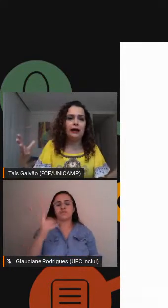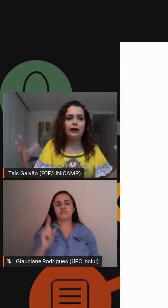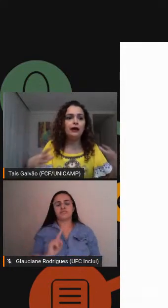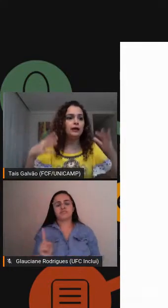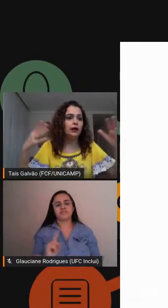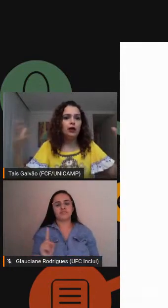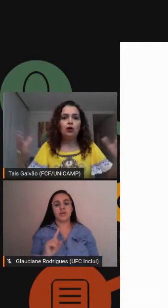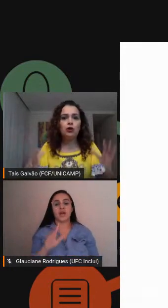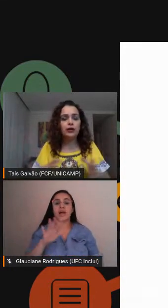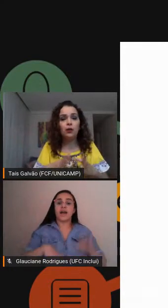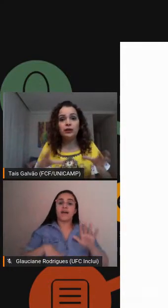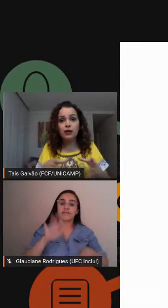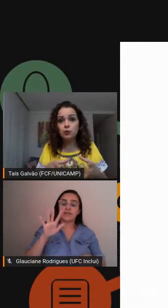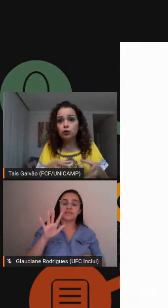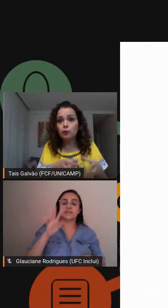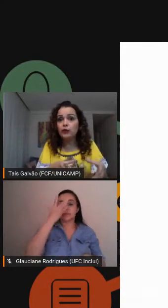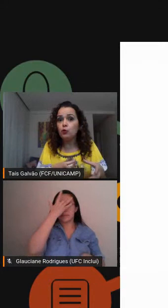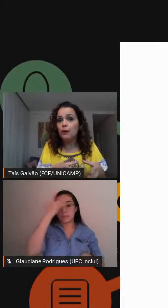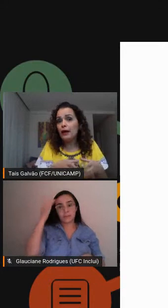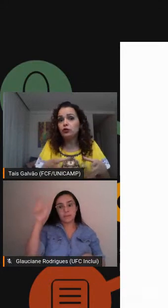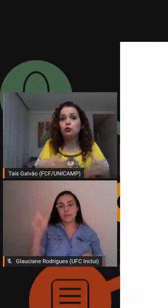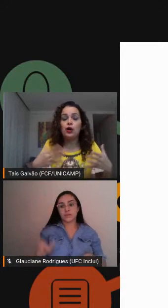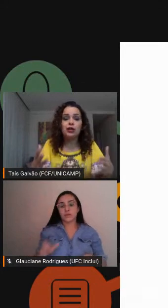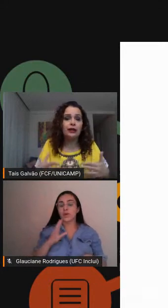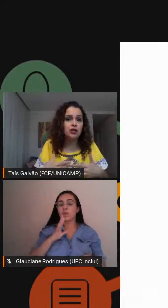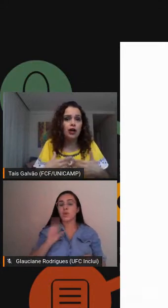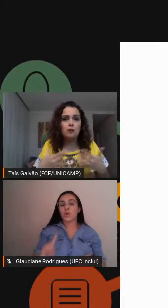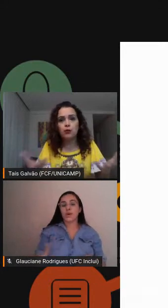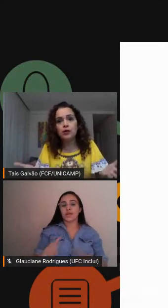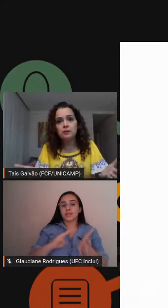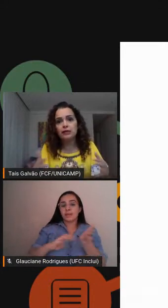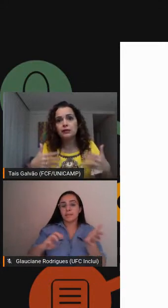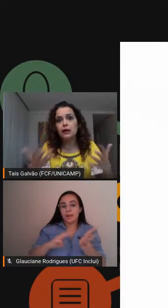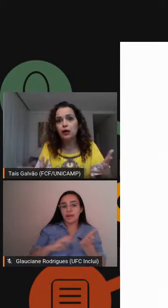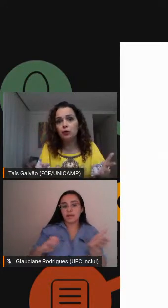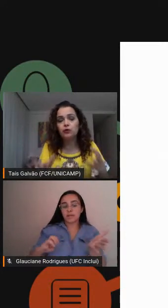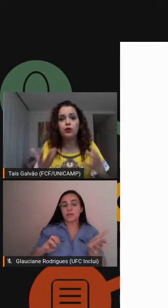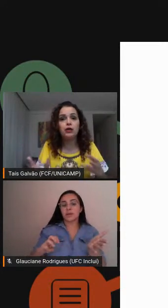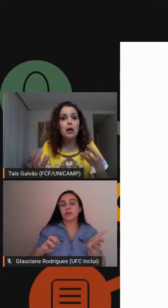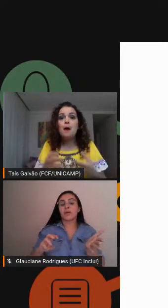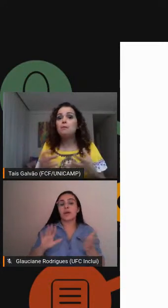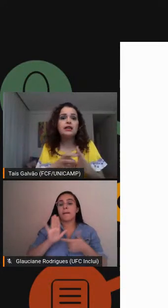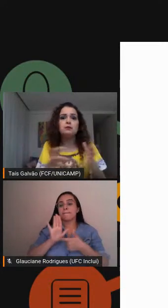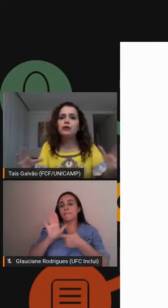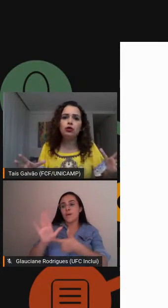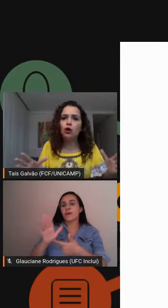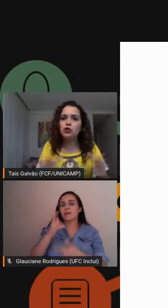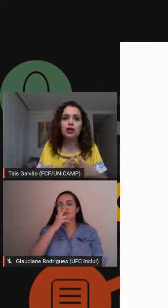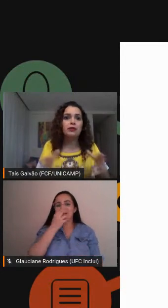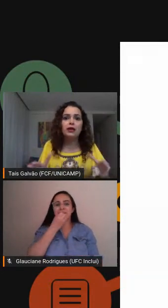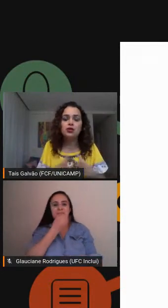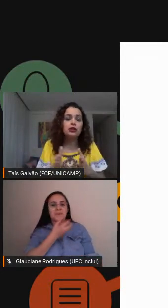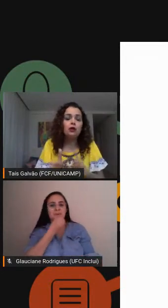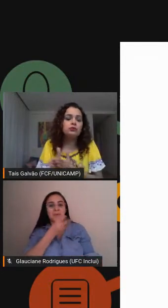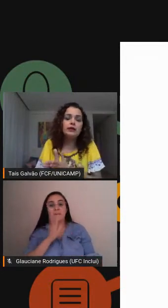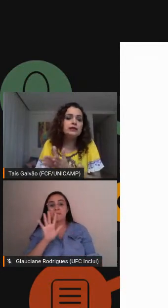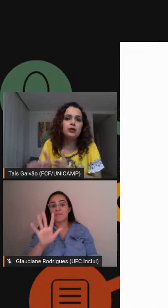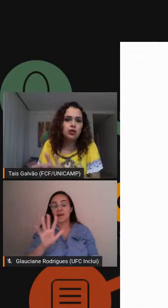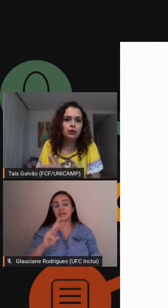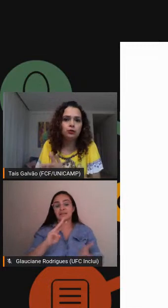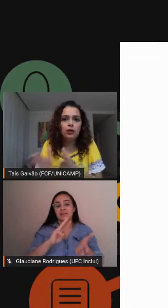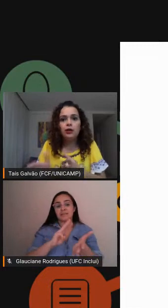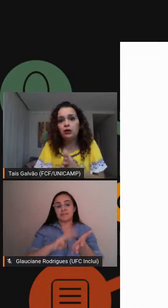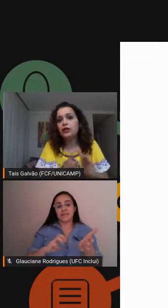que não é da área ou que não entende muito bem do método, pode até gerar uma boa impressão, enfim, mas metodologicamente não